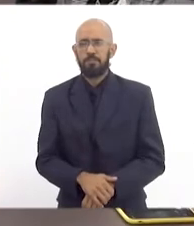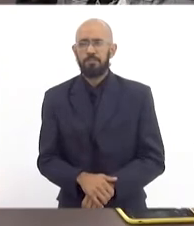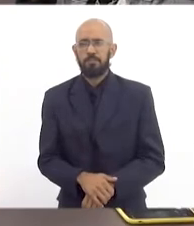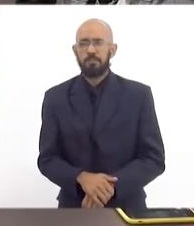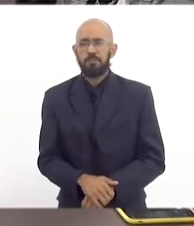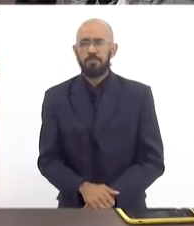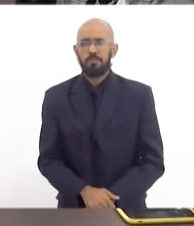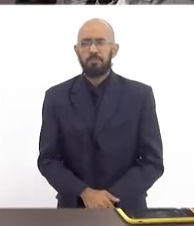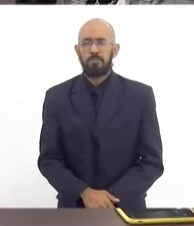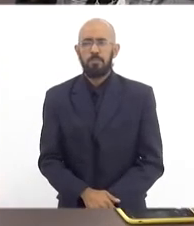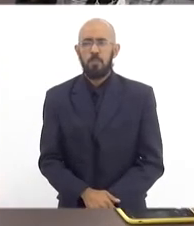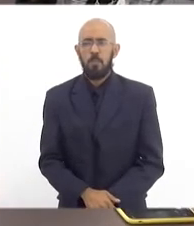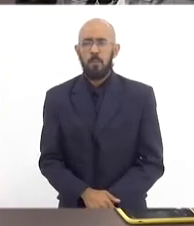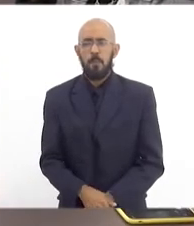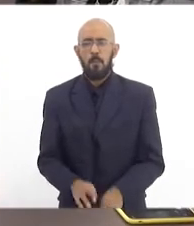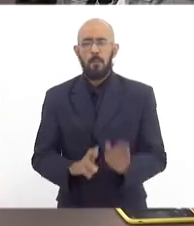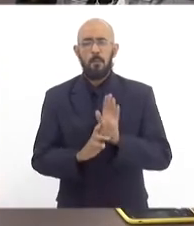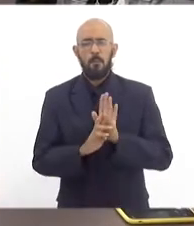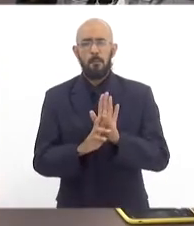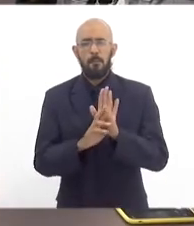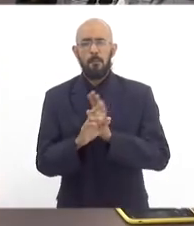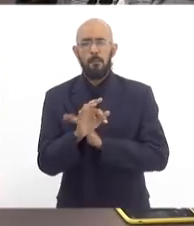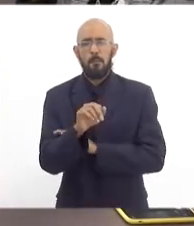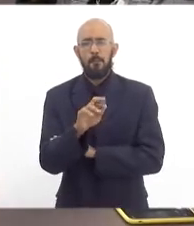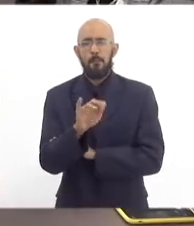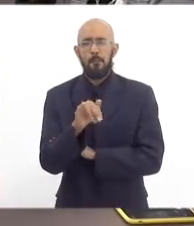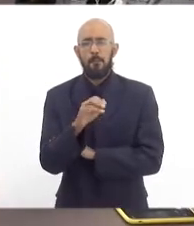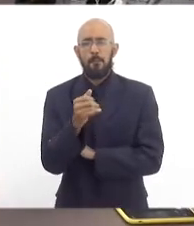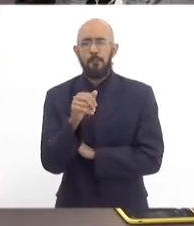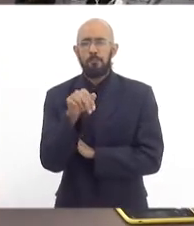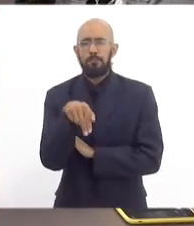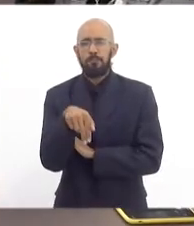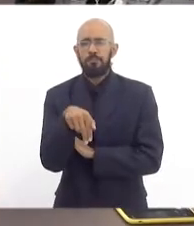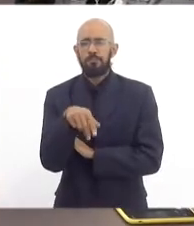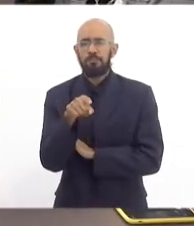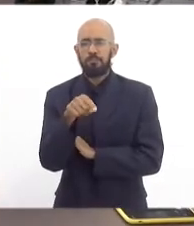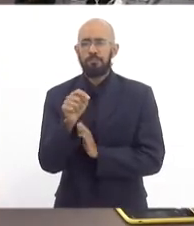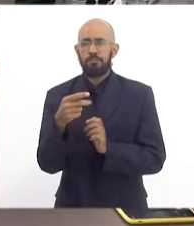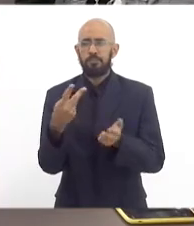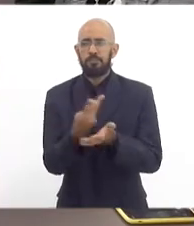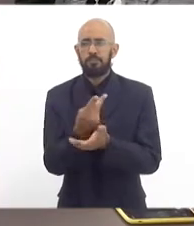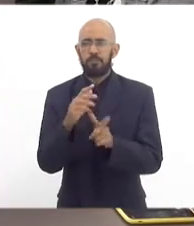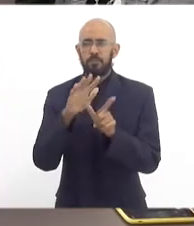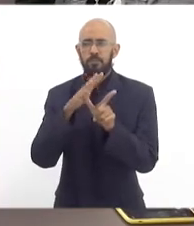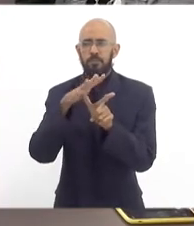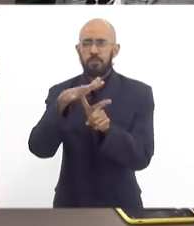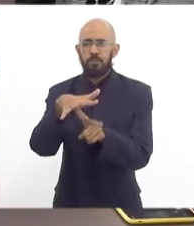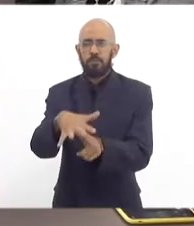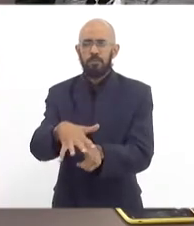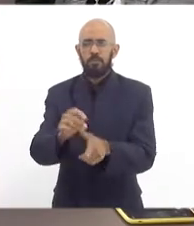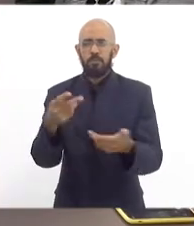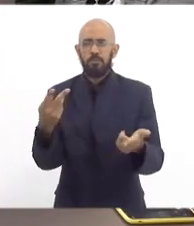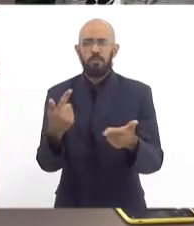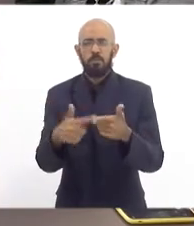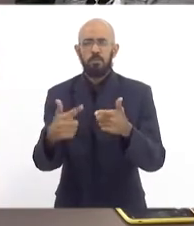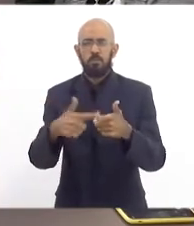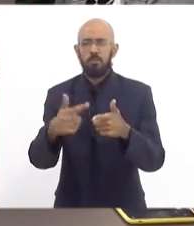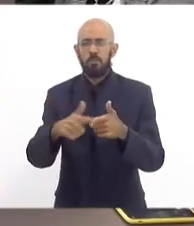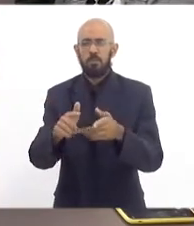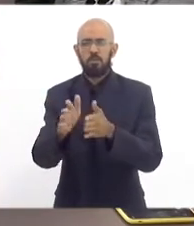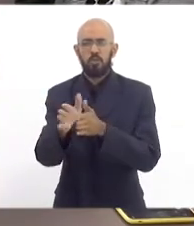o representante da fusion cheio de helicóptero e teve um congestionamento aéreo daí o